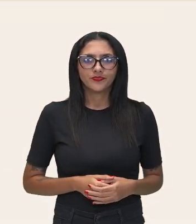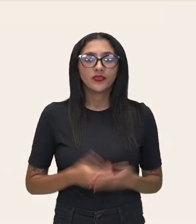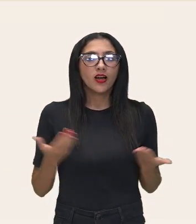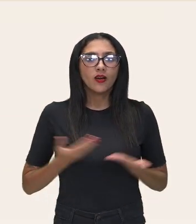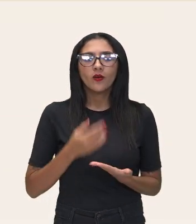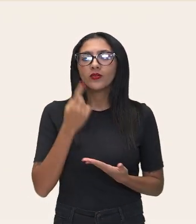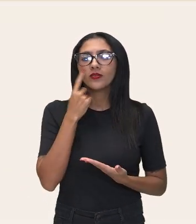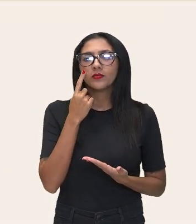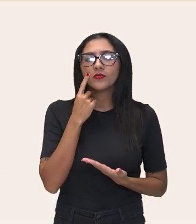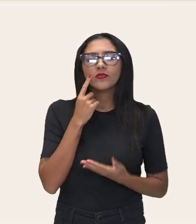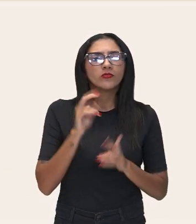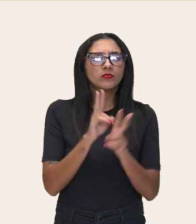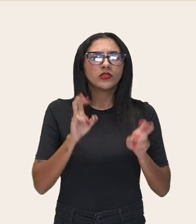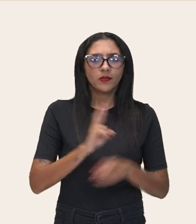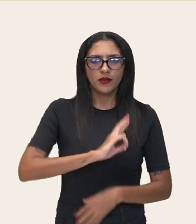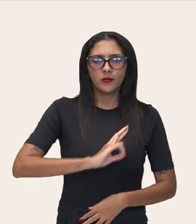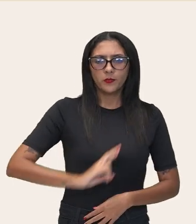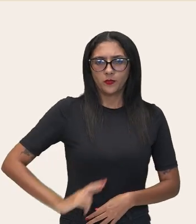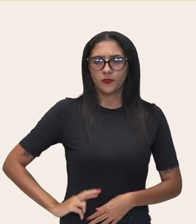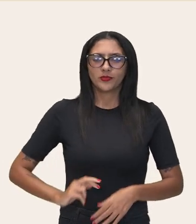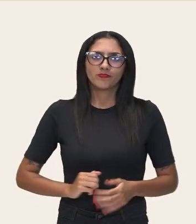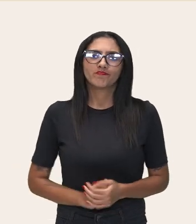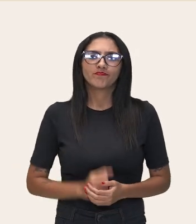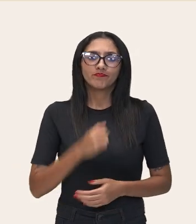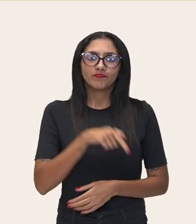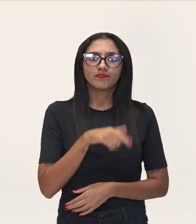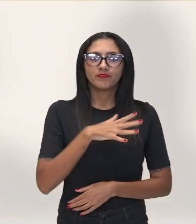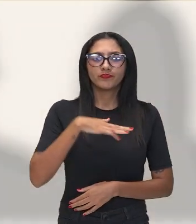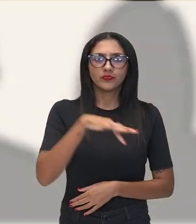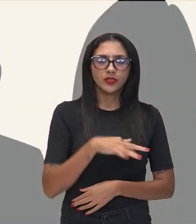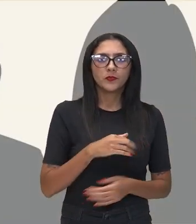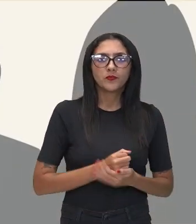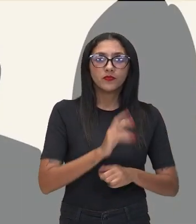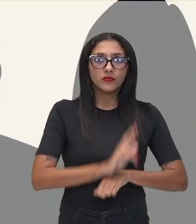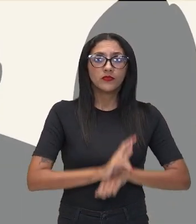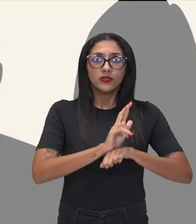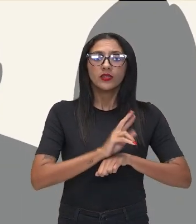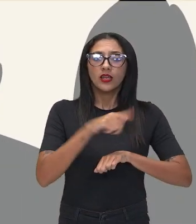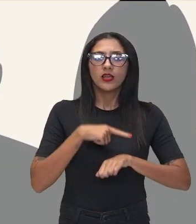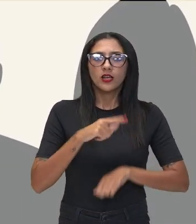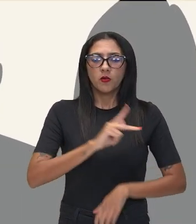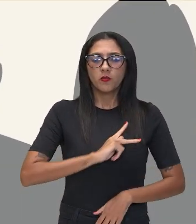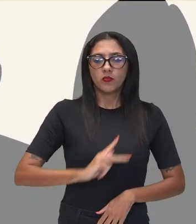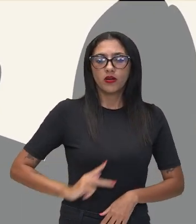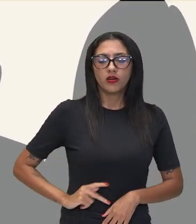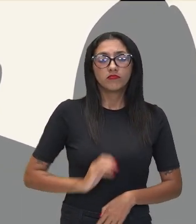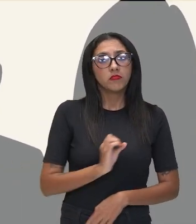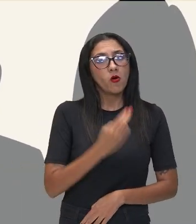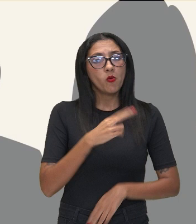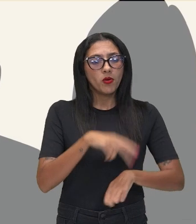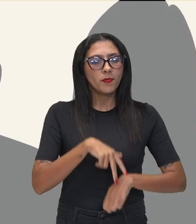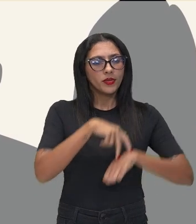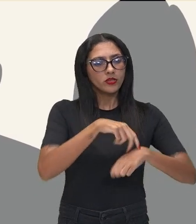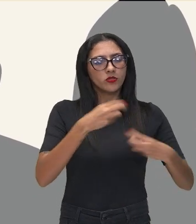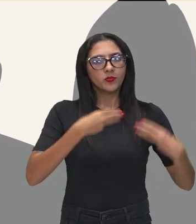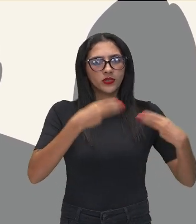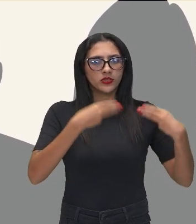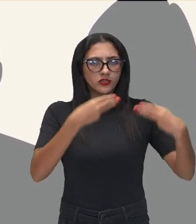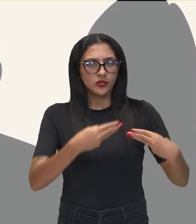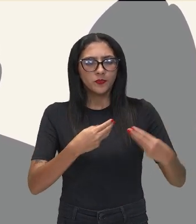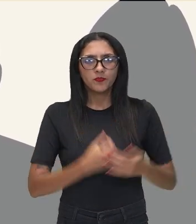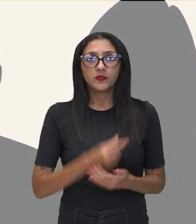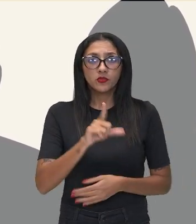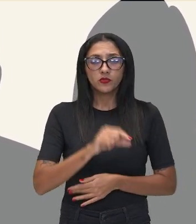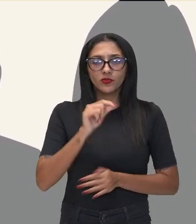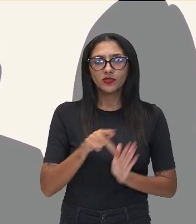falar sobre a república. Em uma república, o líder do país é um presidente ou um parlamentar, escolhido pelo povo